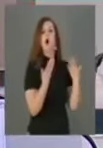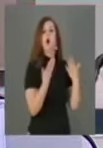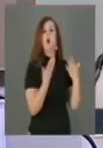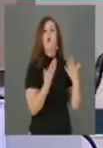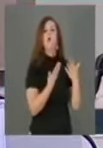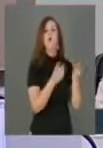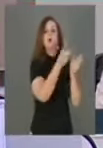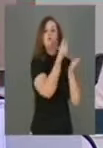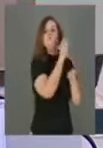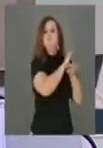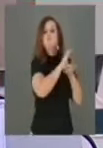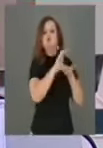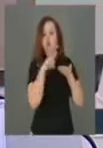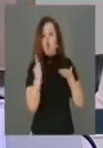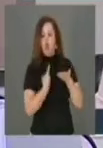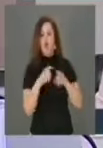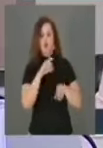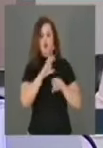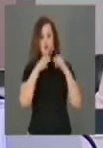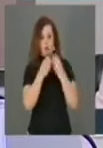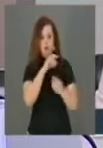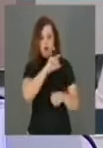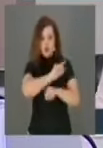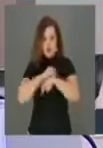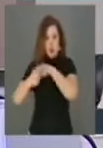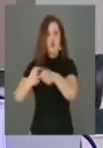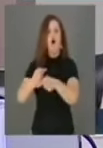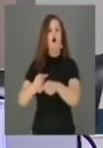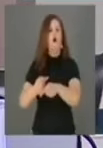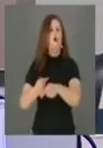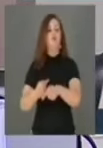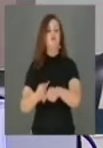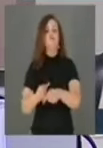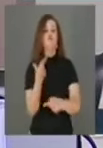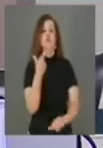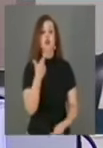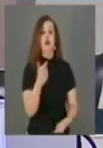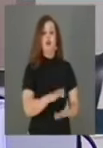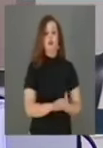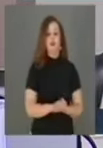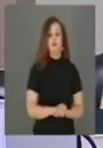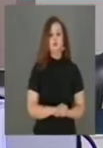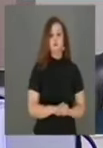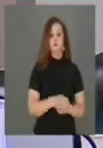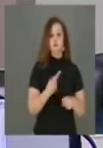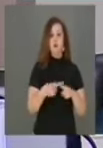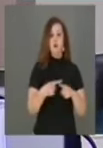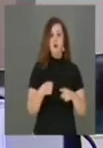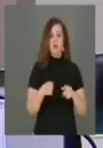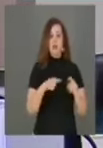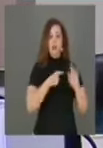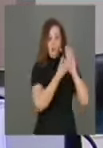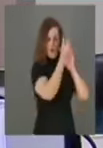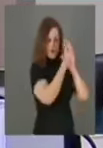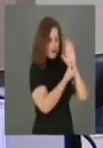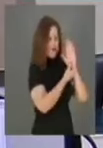que vota o orçamento do Brasil? Então, quando se chega o orçamento, é preciso olhar para